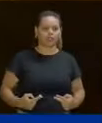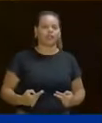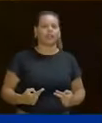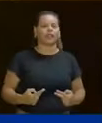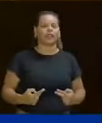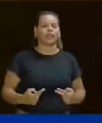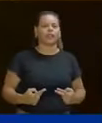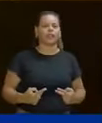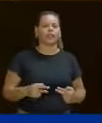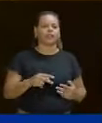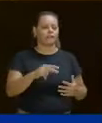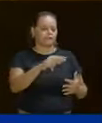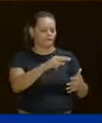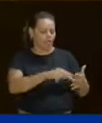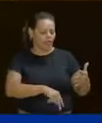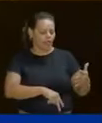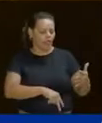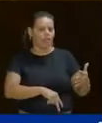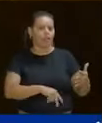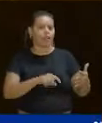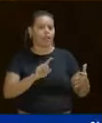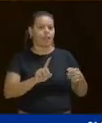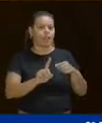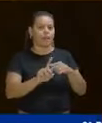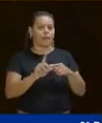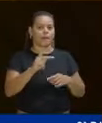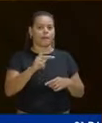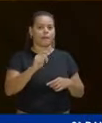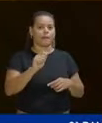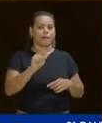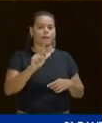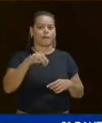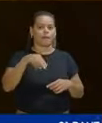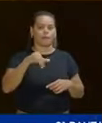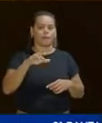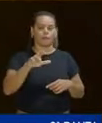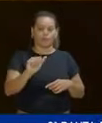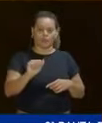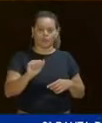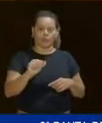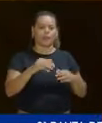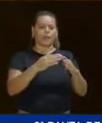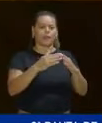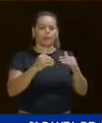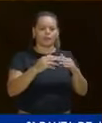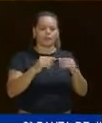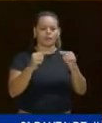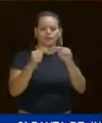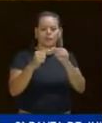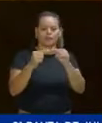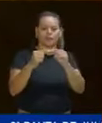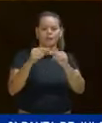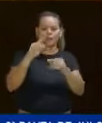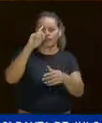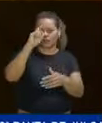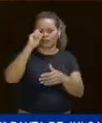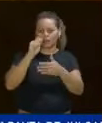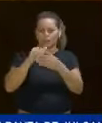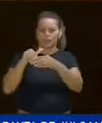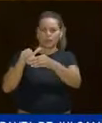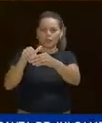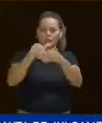Da exclusão, tá, de Palmira das Neves de Bittencourt, tá, do Acórdão 8072 de